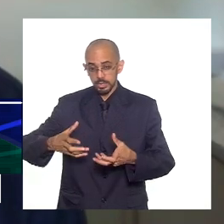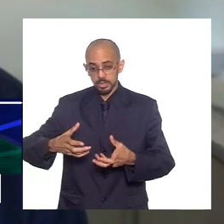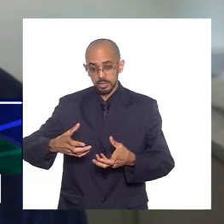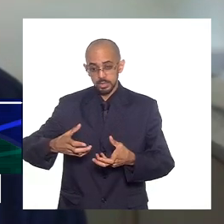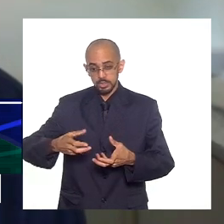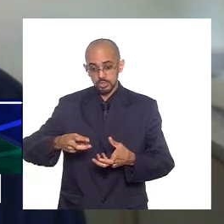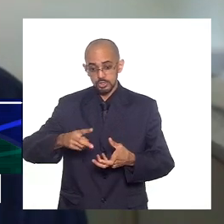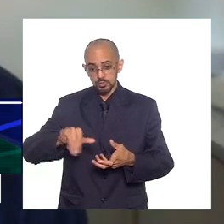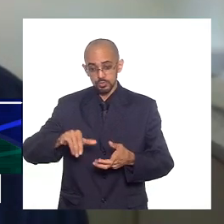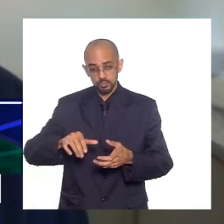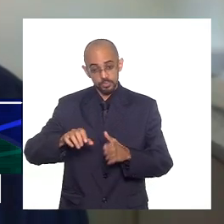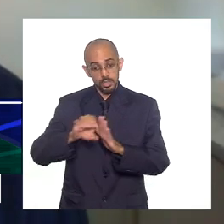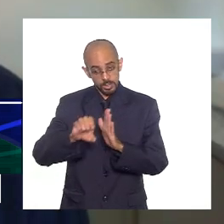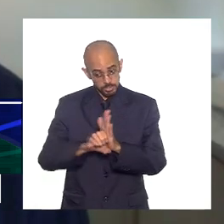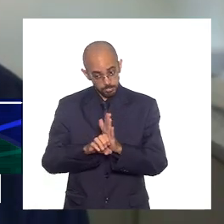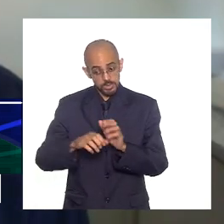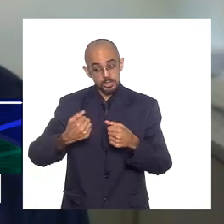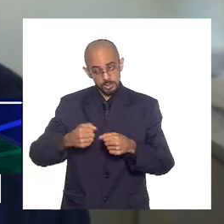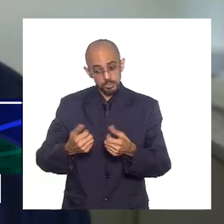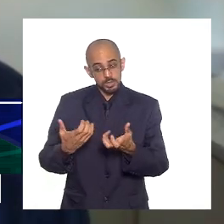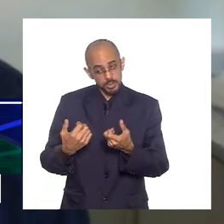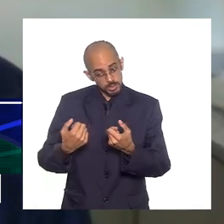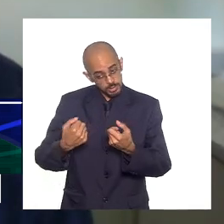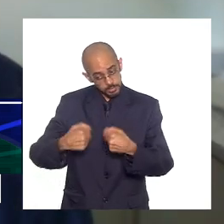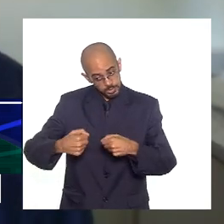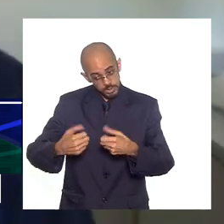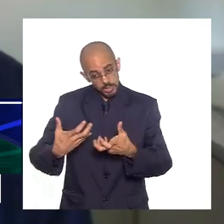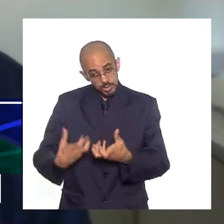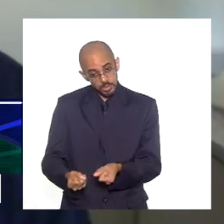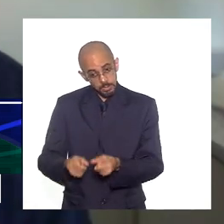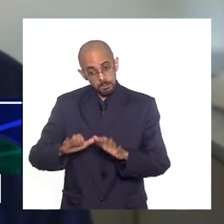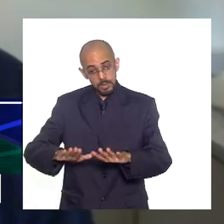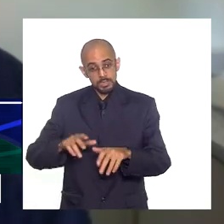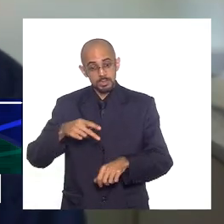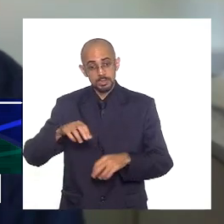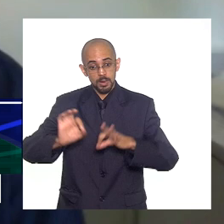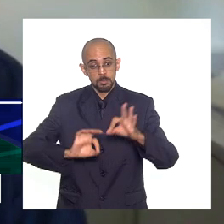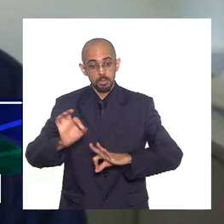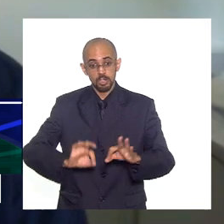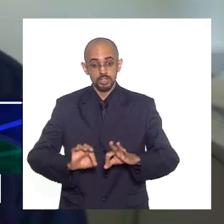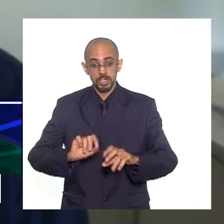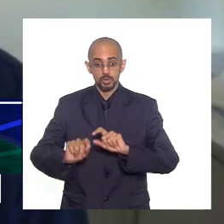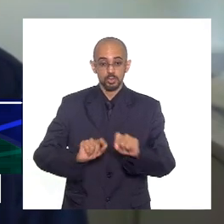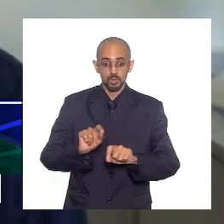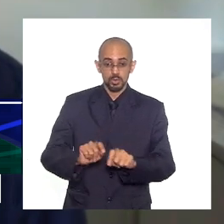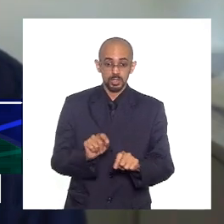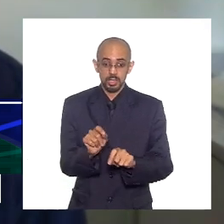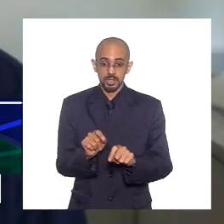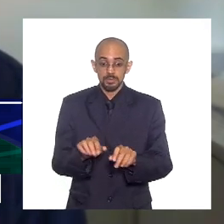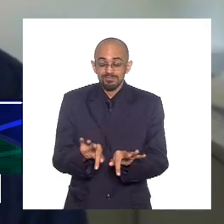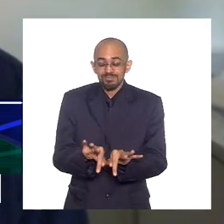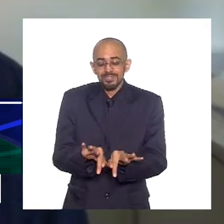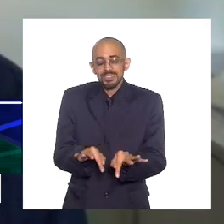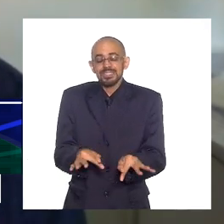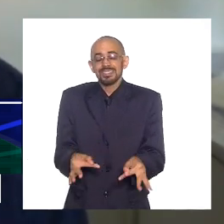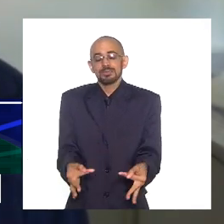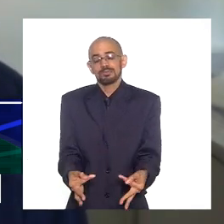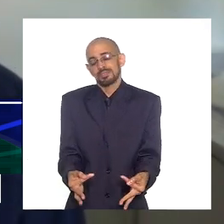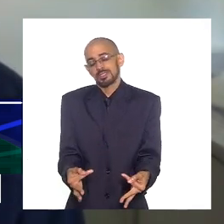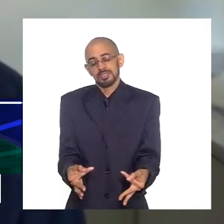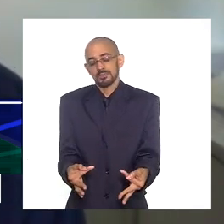as emendas. Mas esse é um projeto que é relativamente simples,